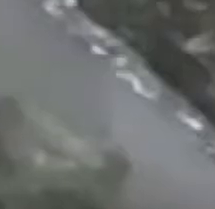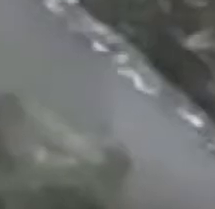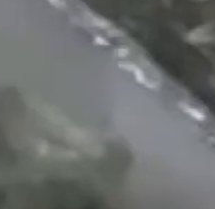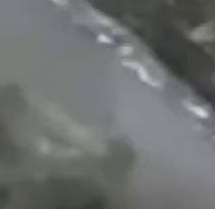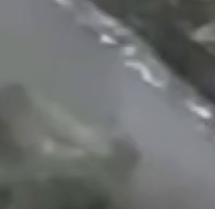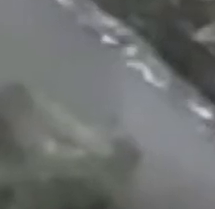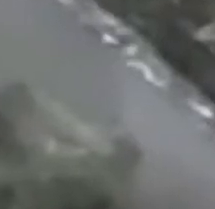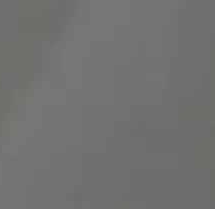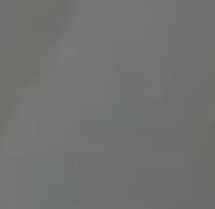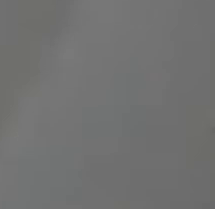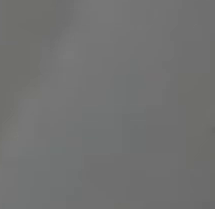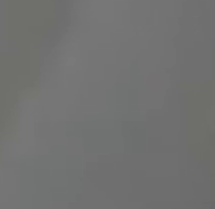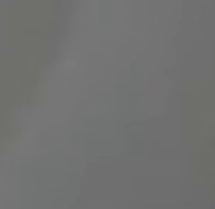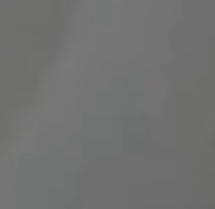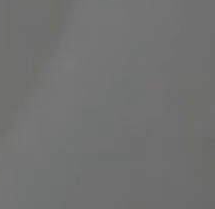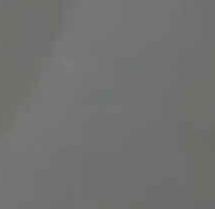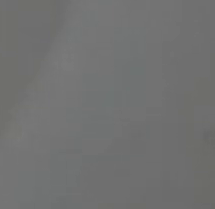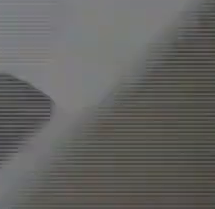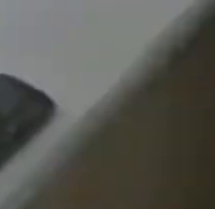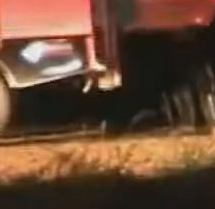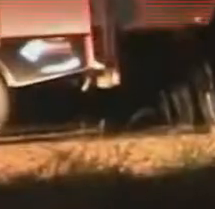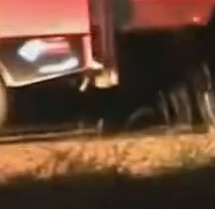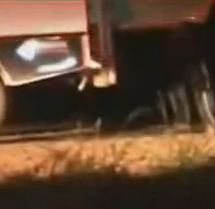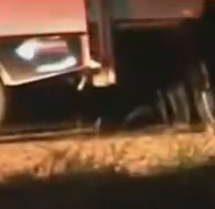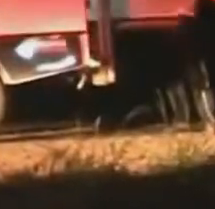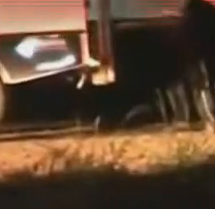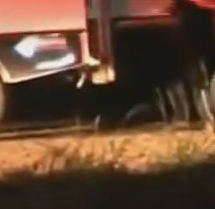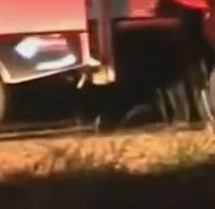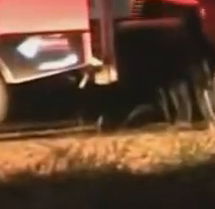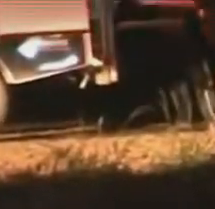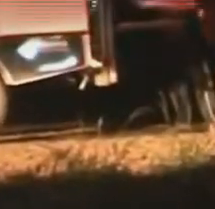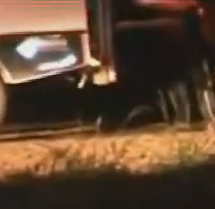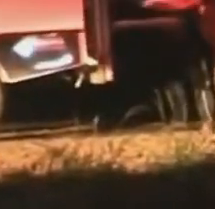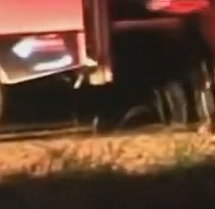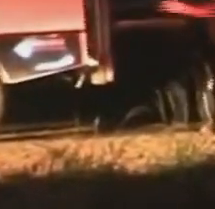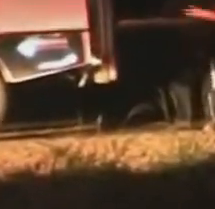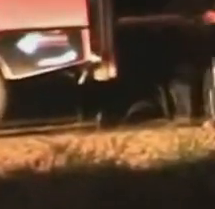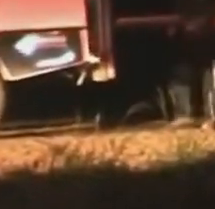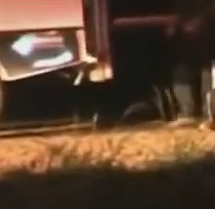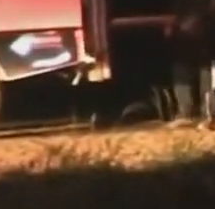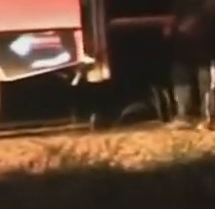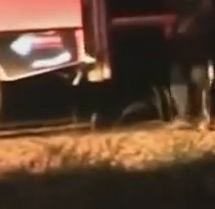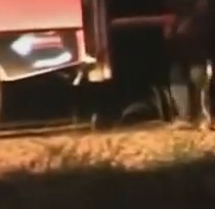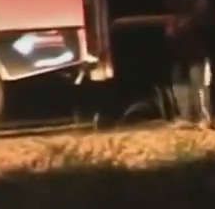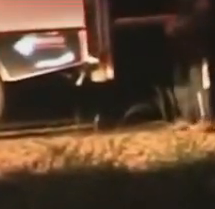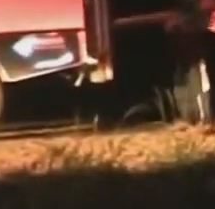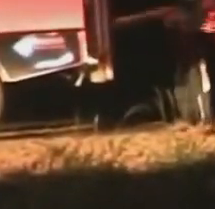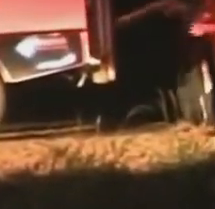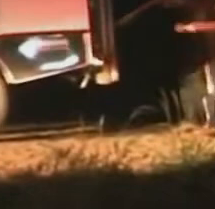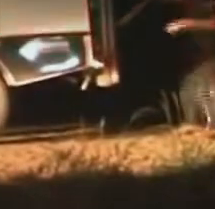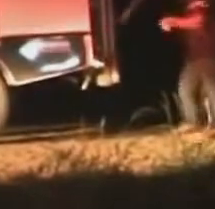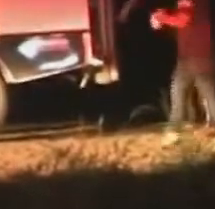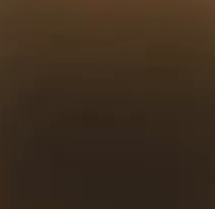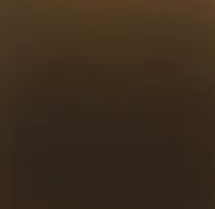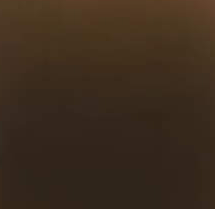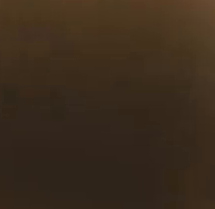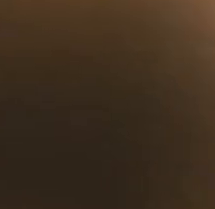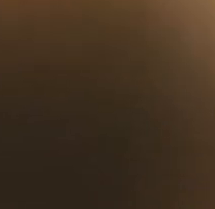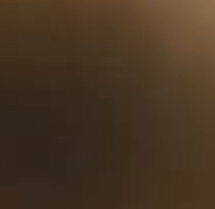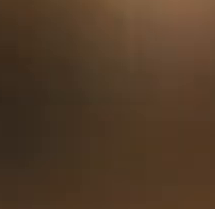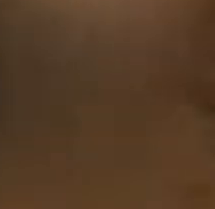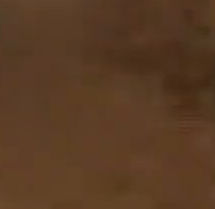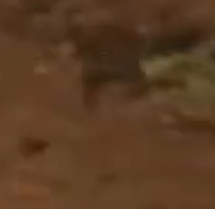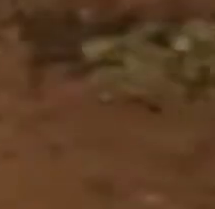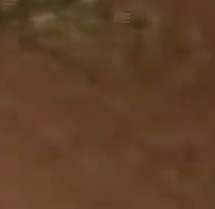encontrado 0,5 quilo de haxixe e 1,5 quilo de maconha. O professor de filosofia foi encontrado já sem vida em Ibiporã. O